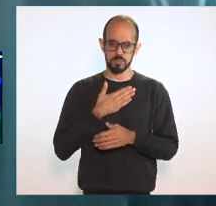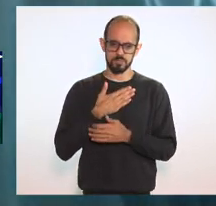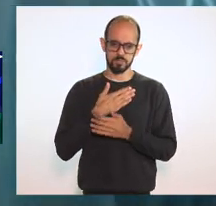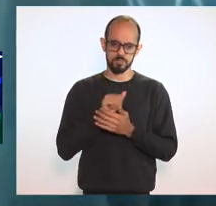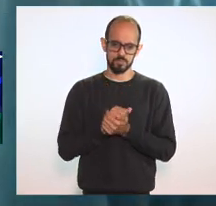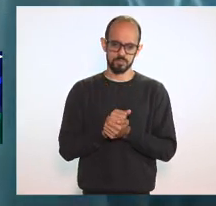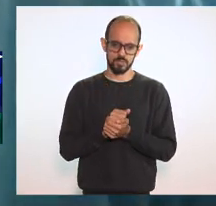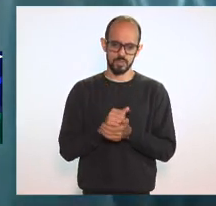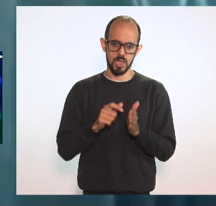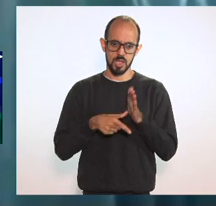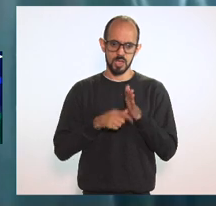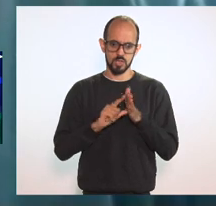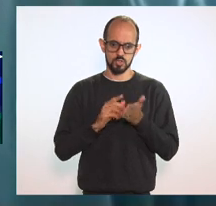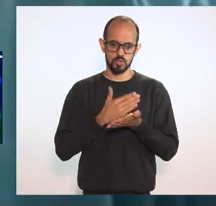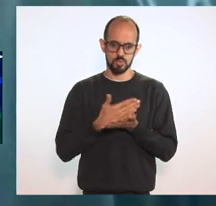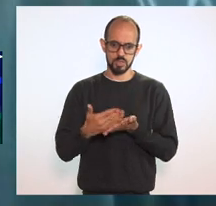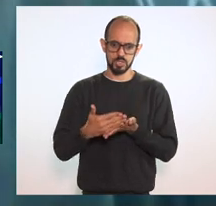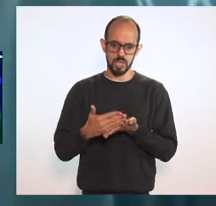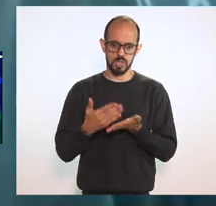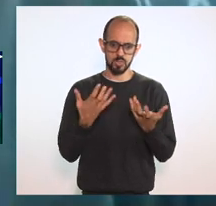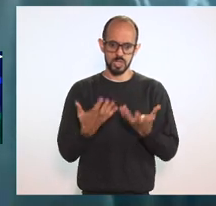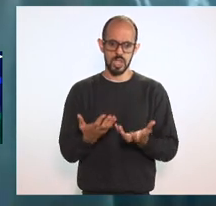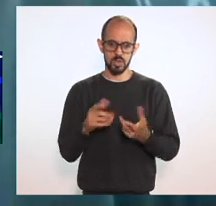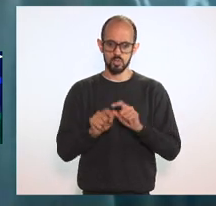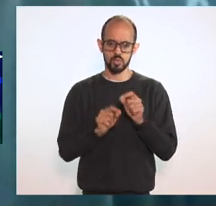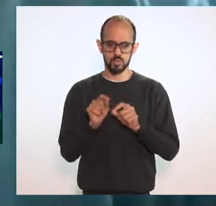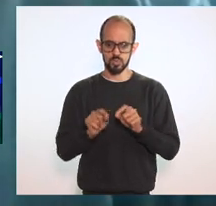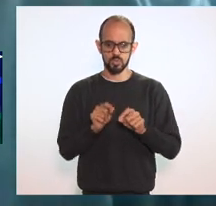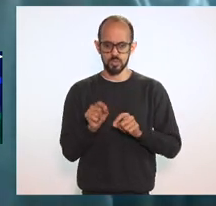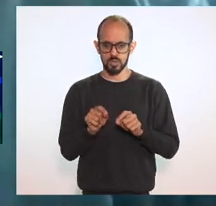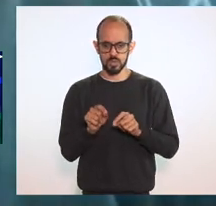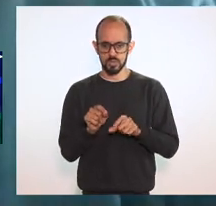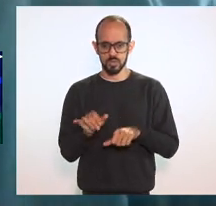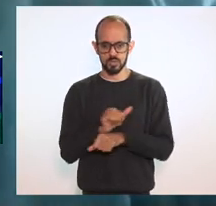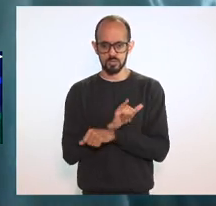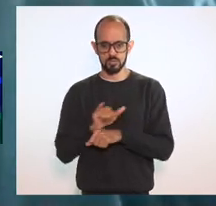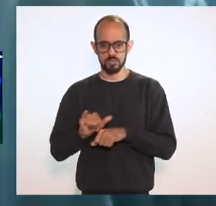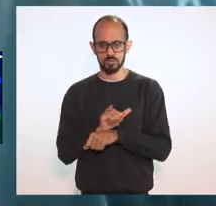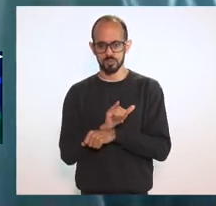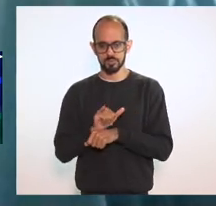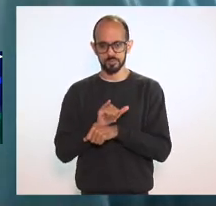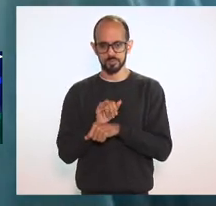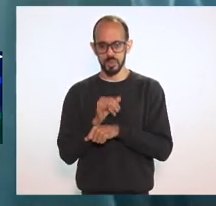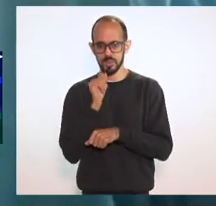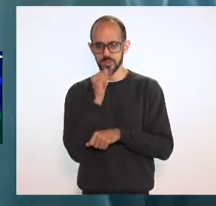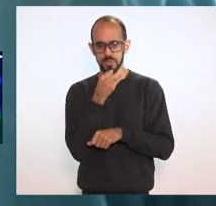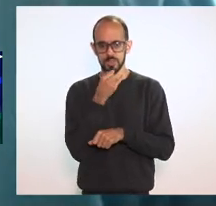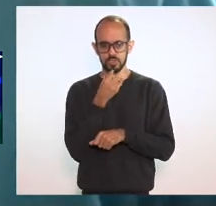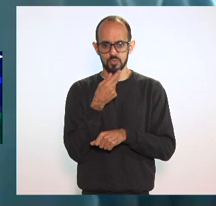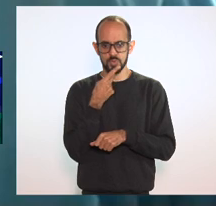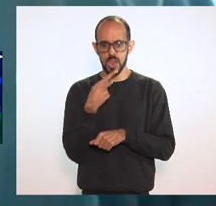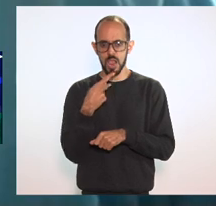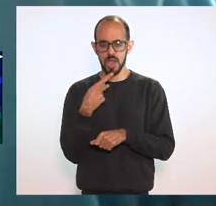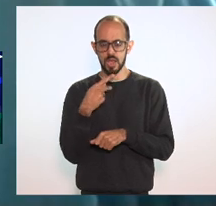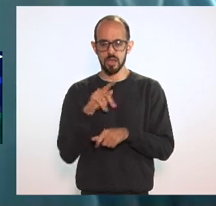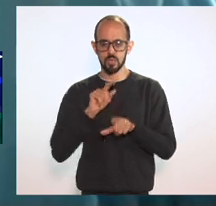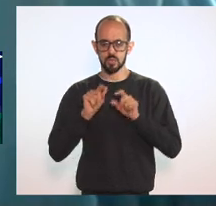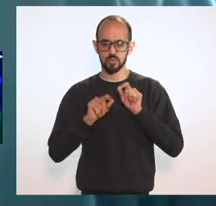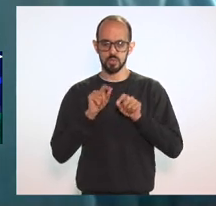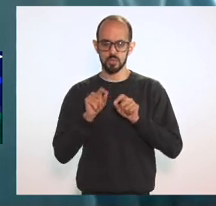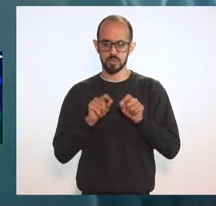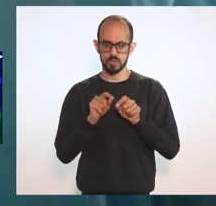Antes de iniciar que era de uma forma muito curta e muito triste dizer